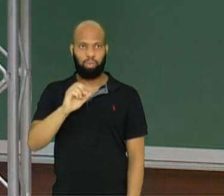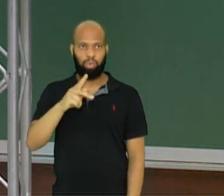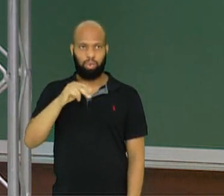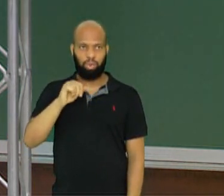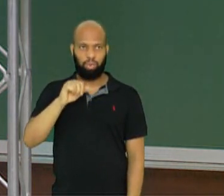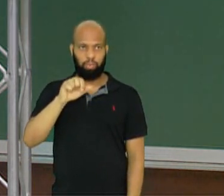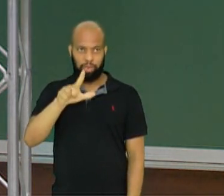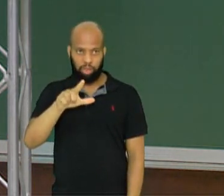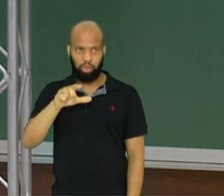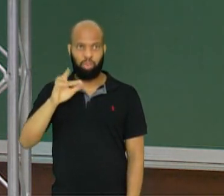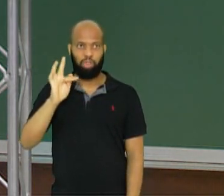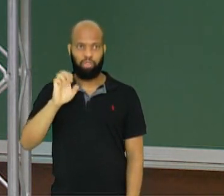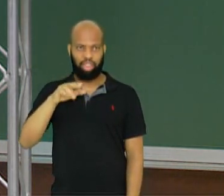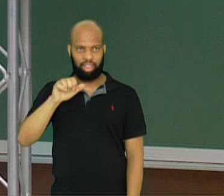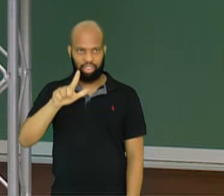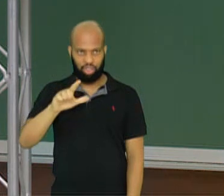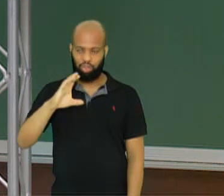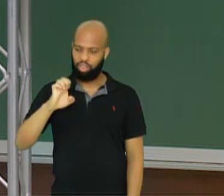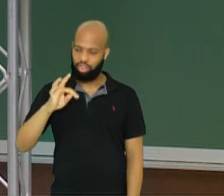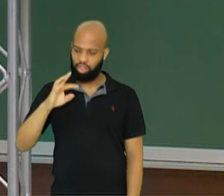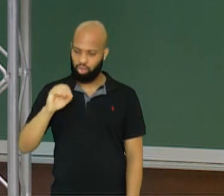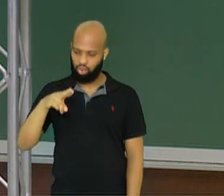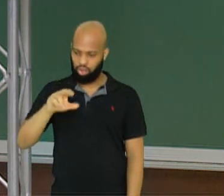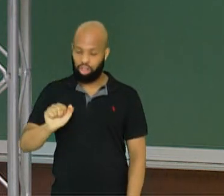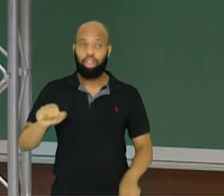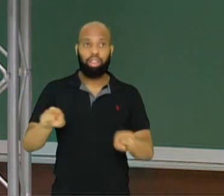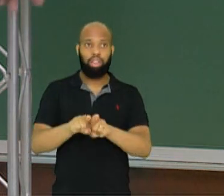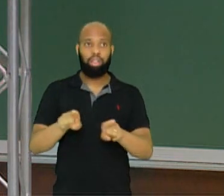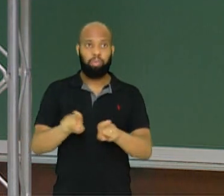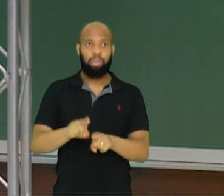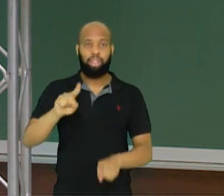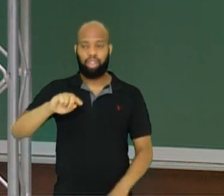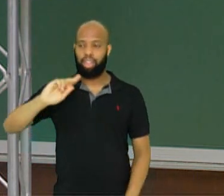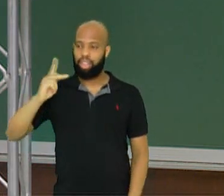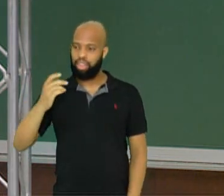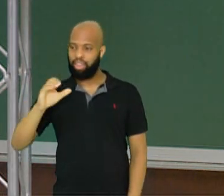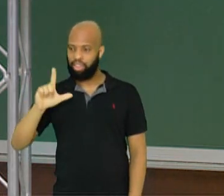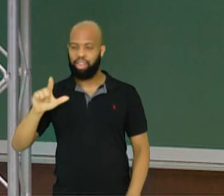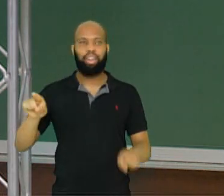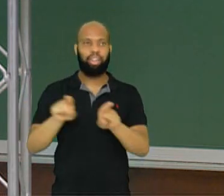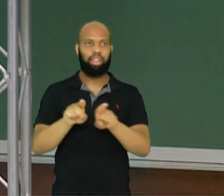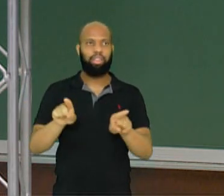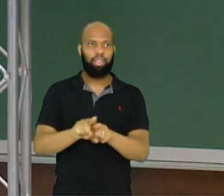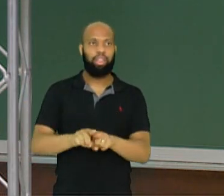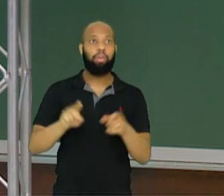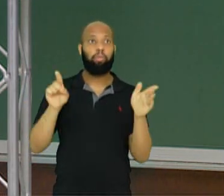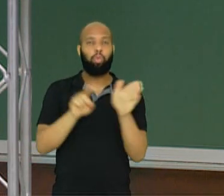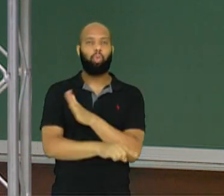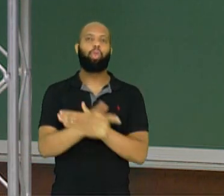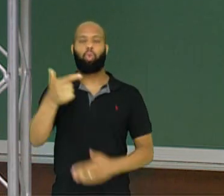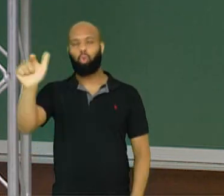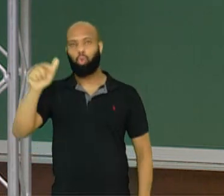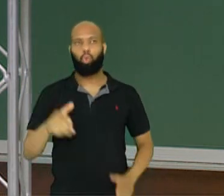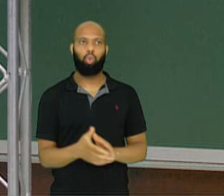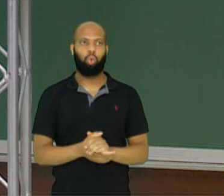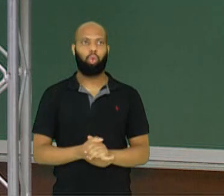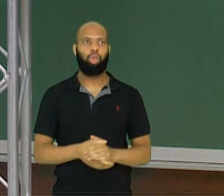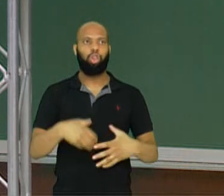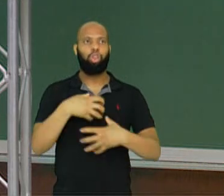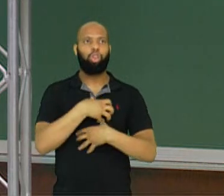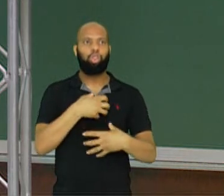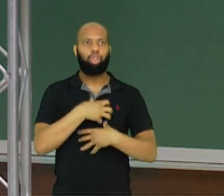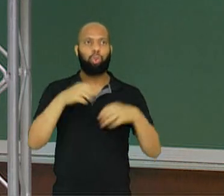isopropilfenilcetona, com a junção dessa molécula, e o ácido clorídrico. No próximo exercício, no sistema